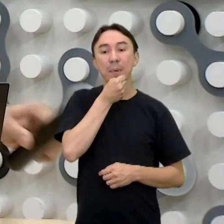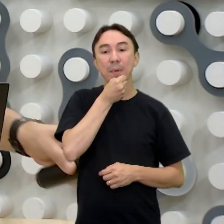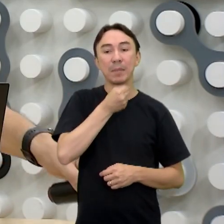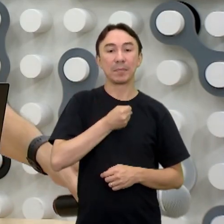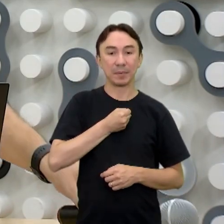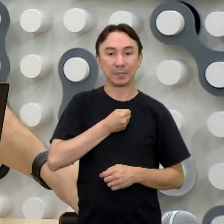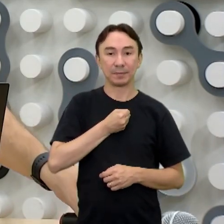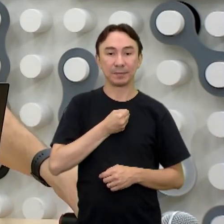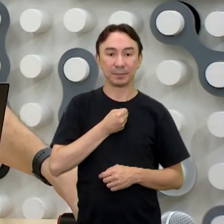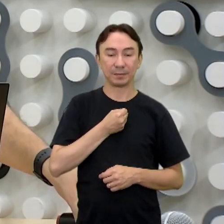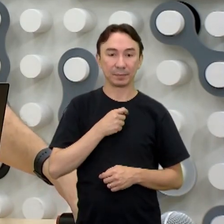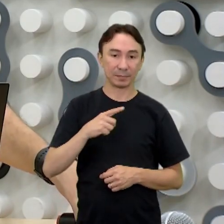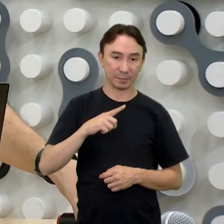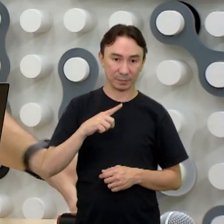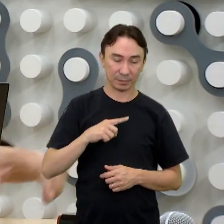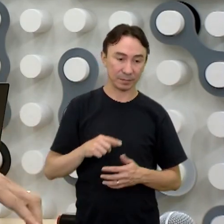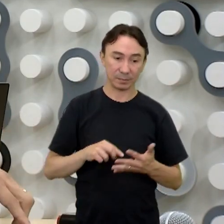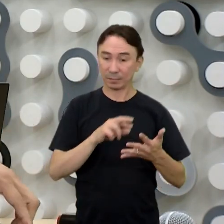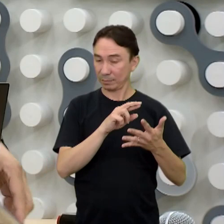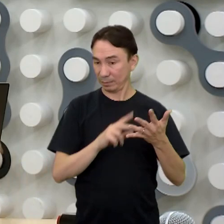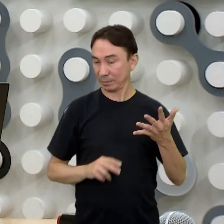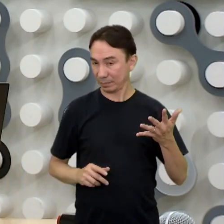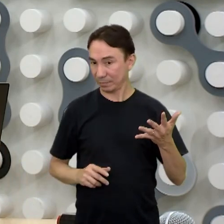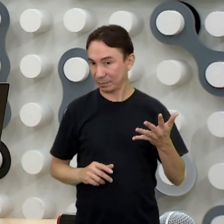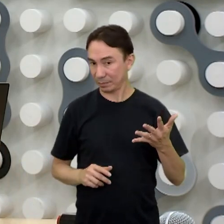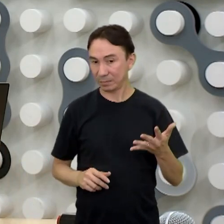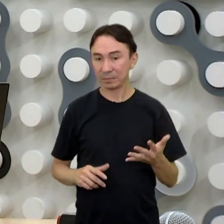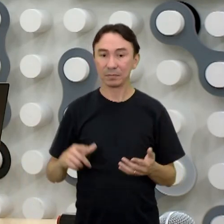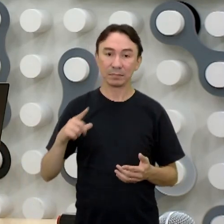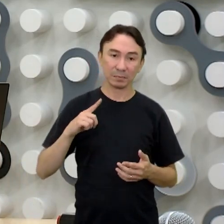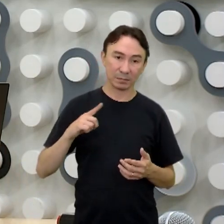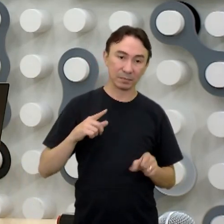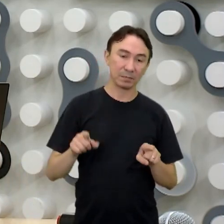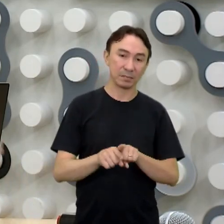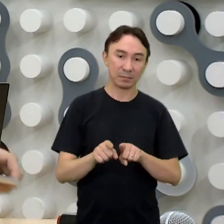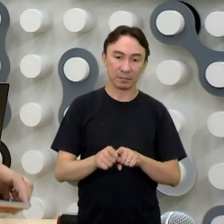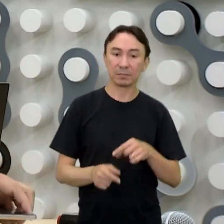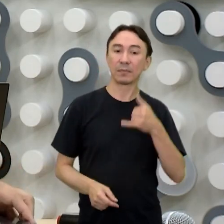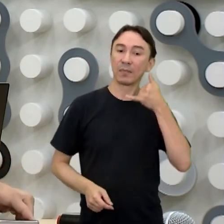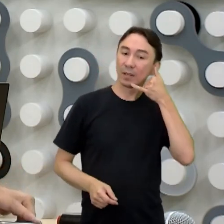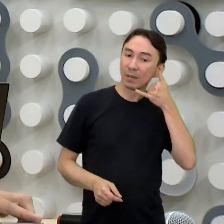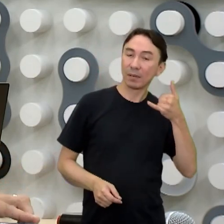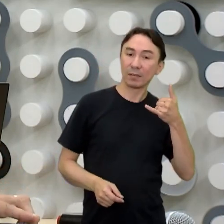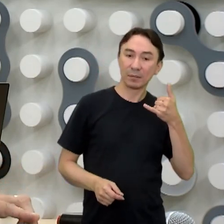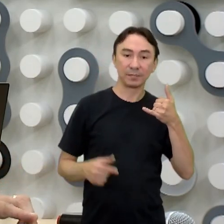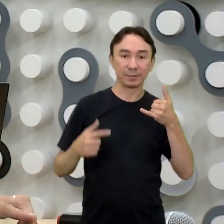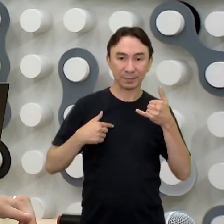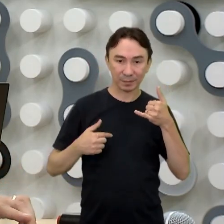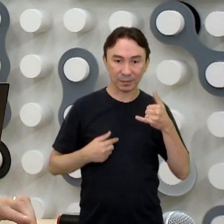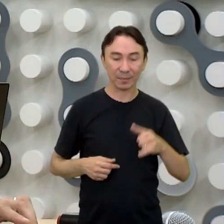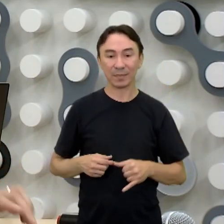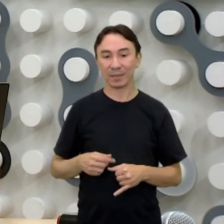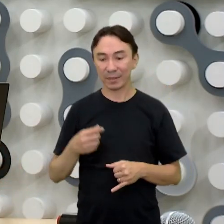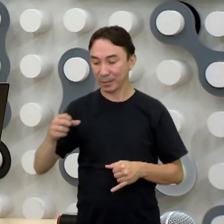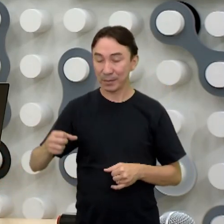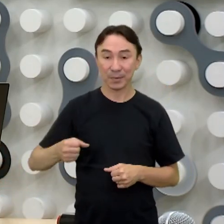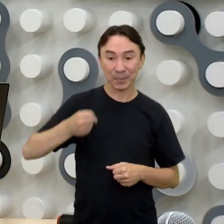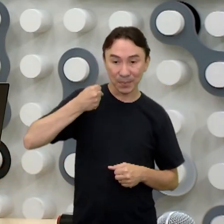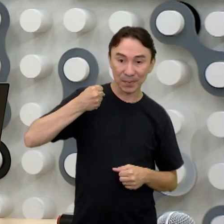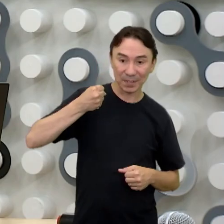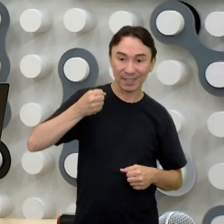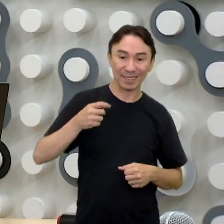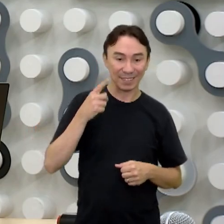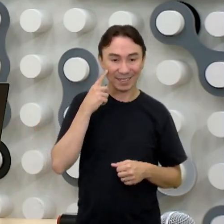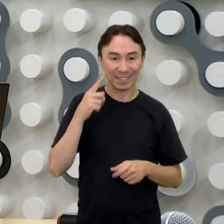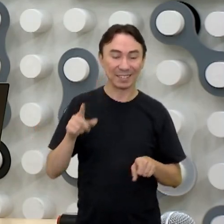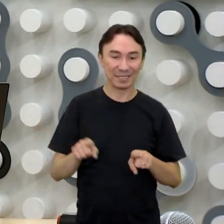este falhe. Tá bom? Eu tenho na minha disposição um smartphone, beleza? Uma caneca, né? São meus recursos, beleza? E o PowerPoint.